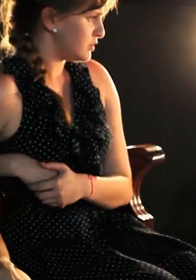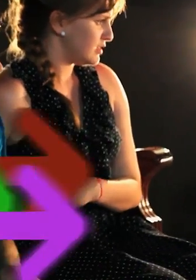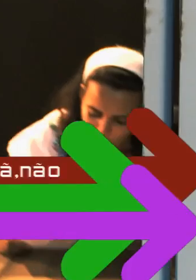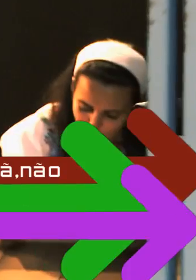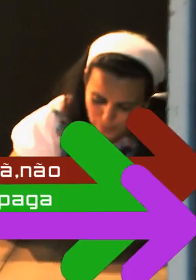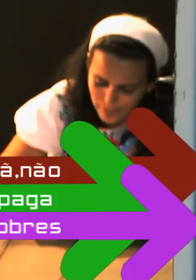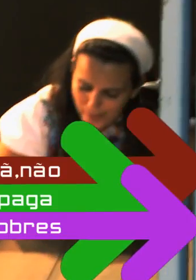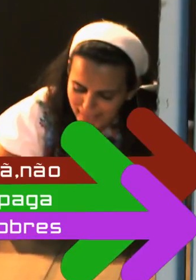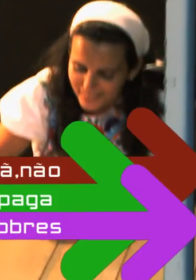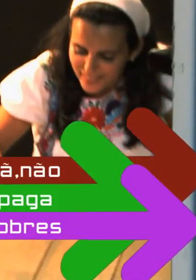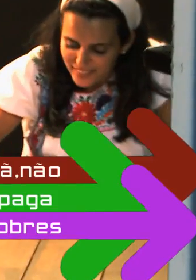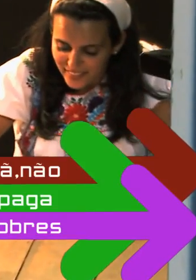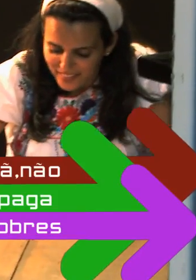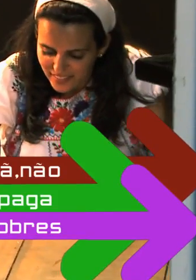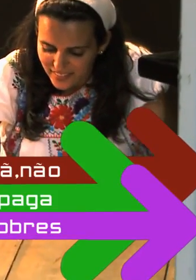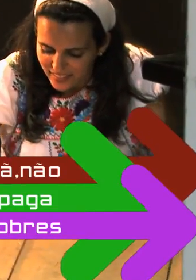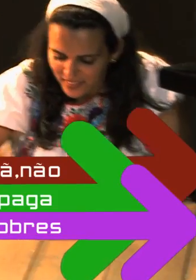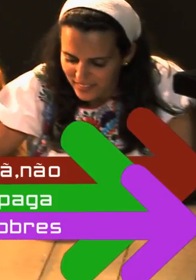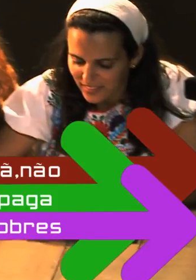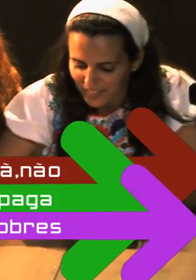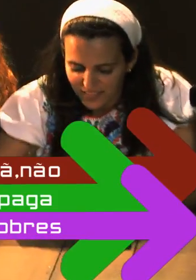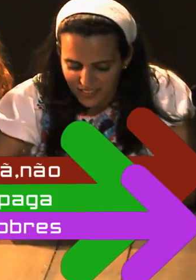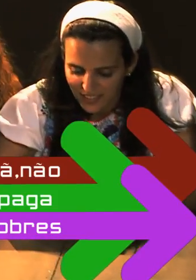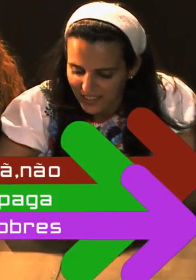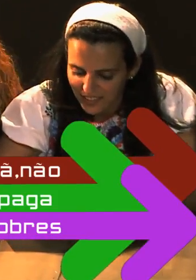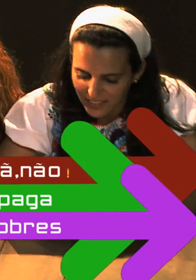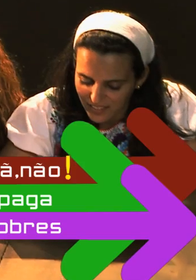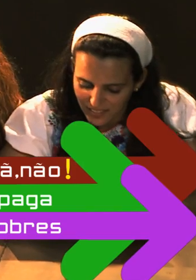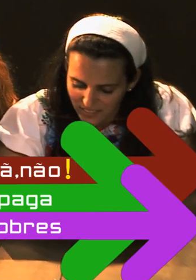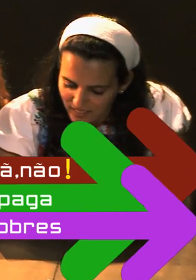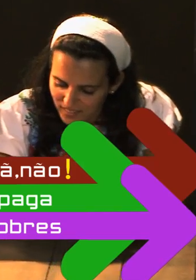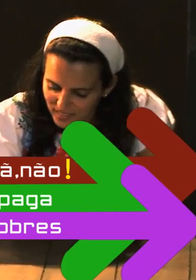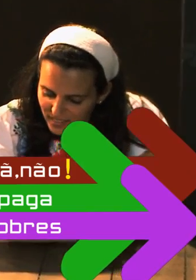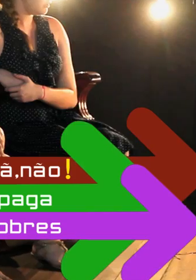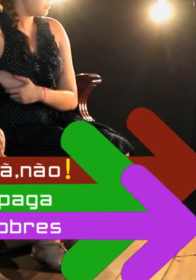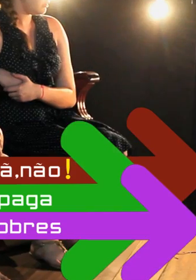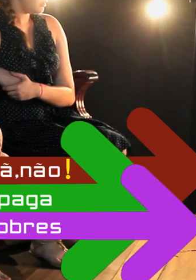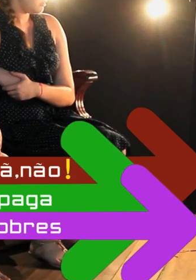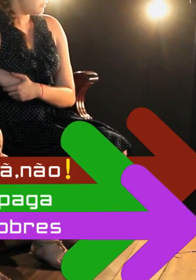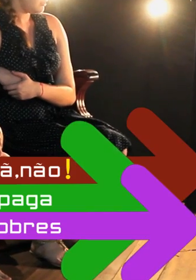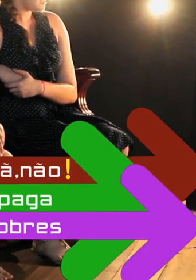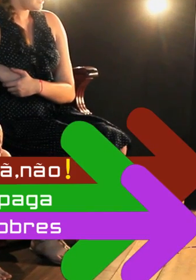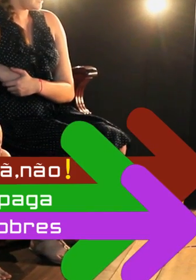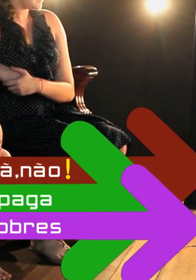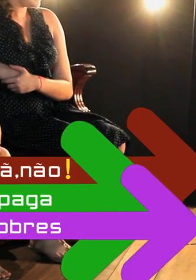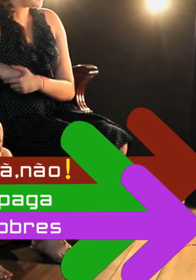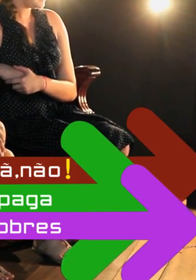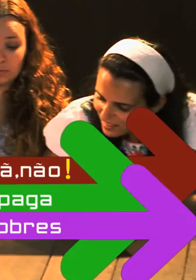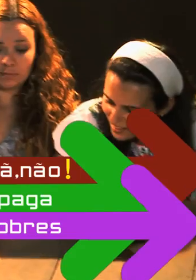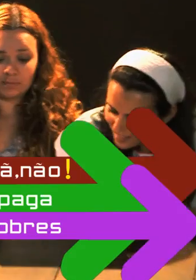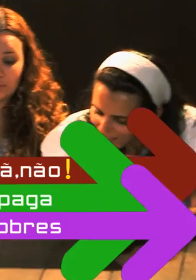Deixo os meus bens. A minha irmã, não. A meu sobrinho,